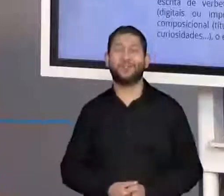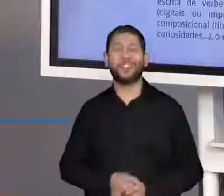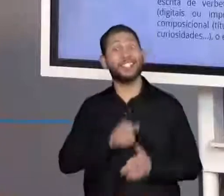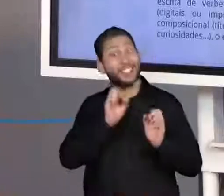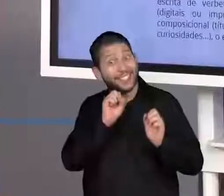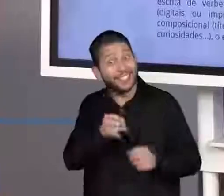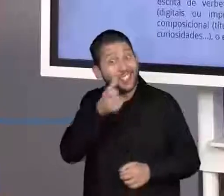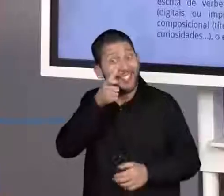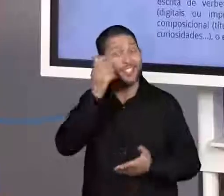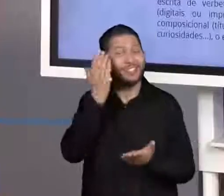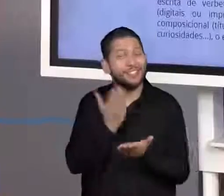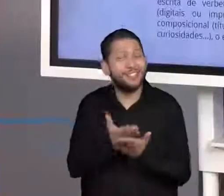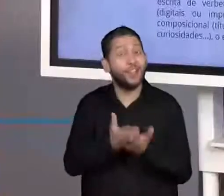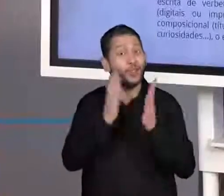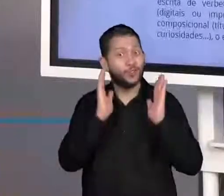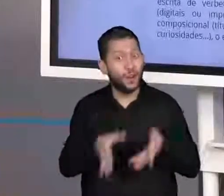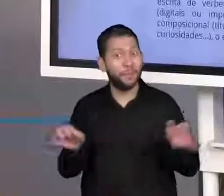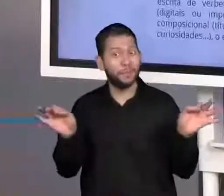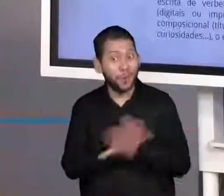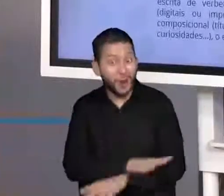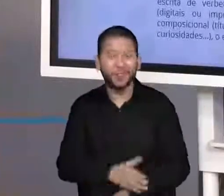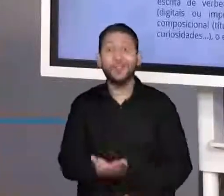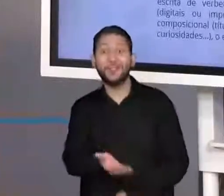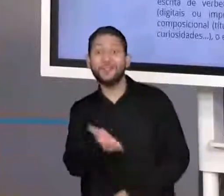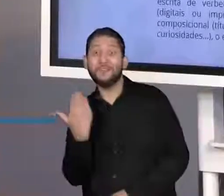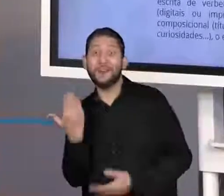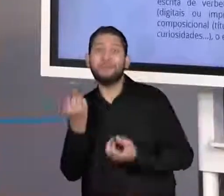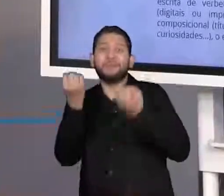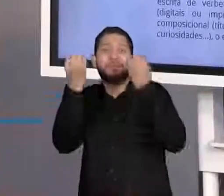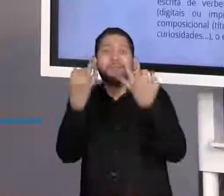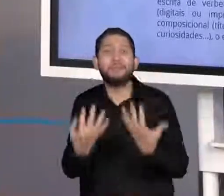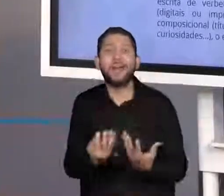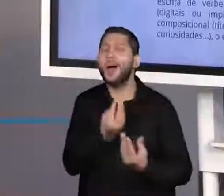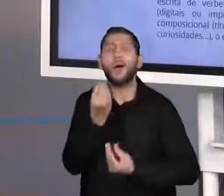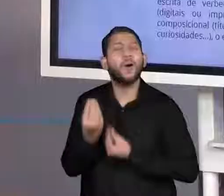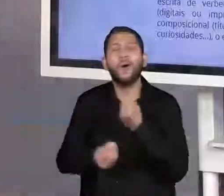diferente, nunca ouvi falar? Então vamos comigo. Vem na tela.